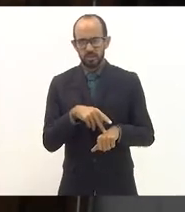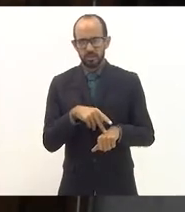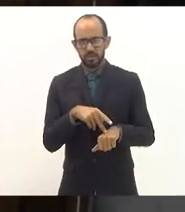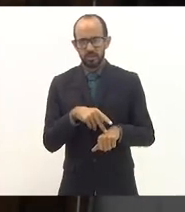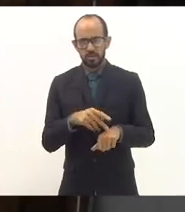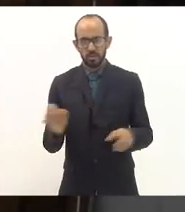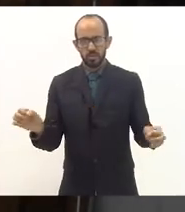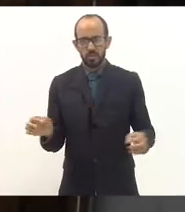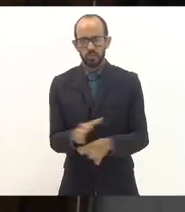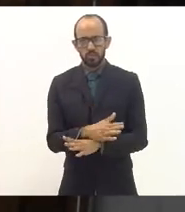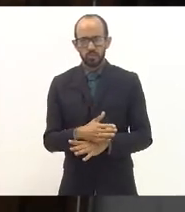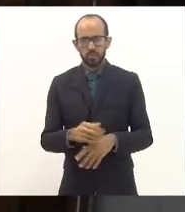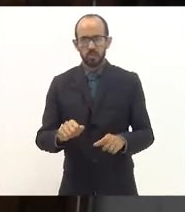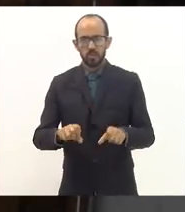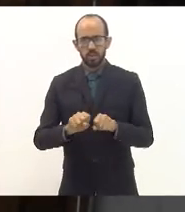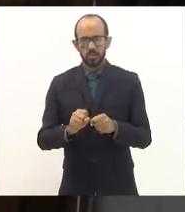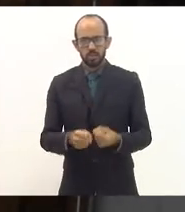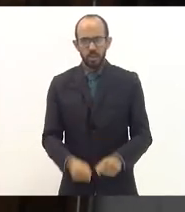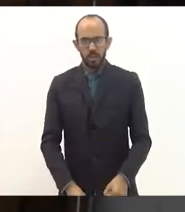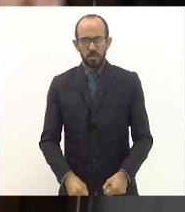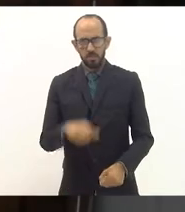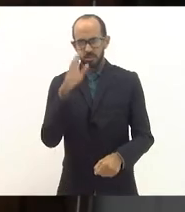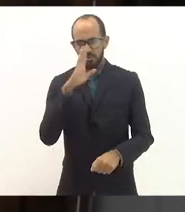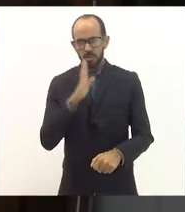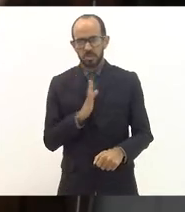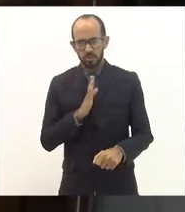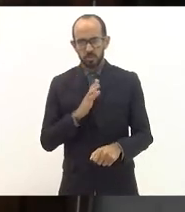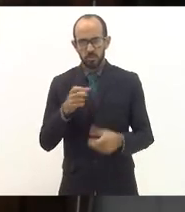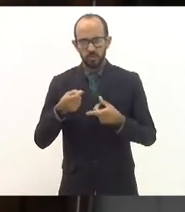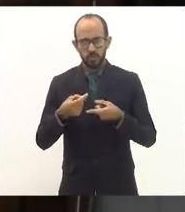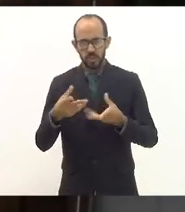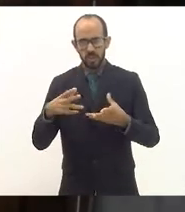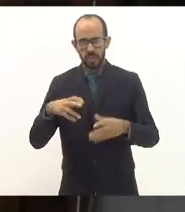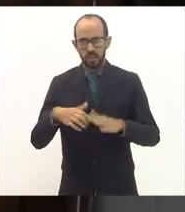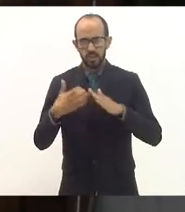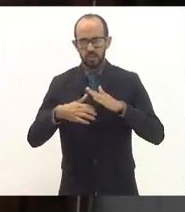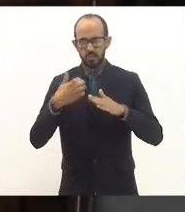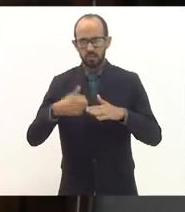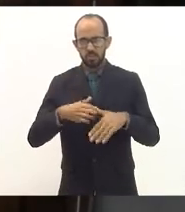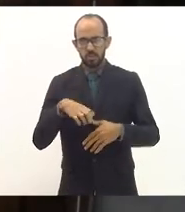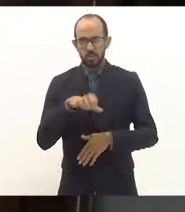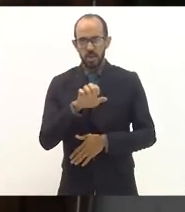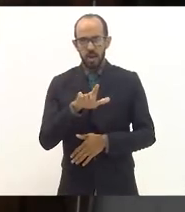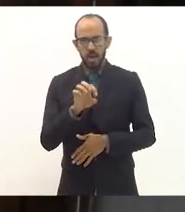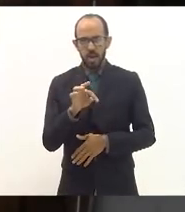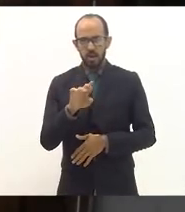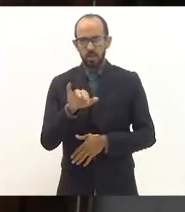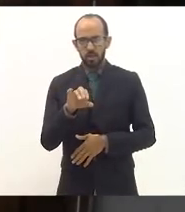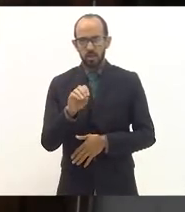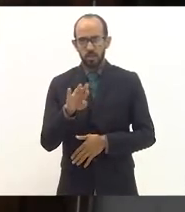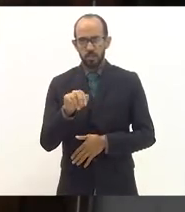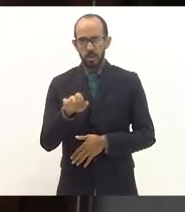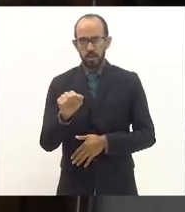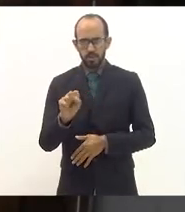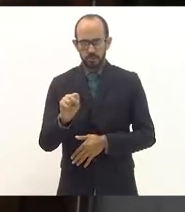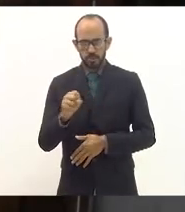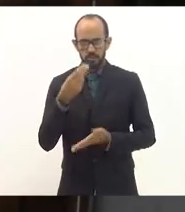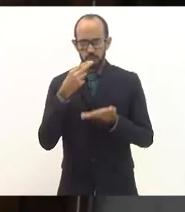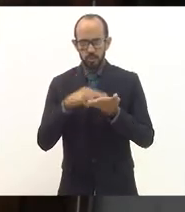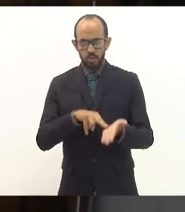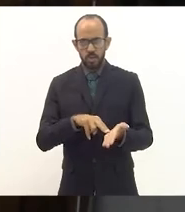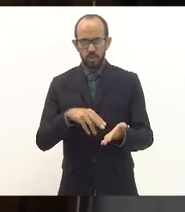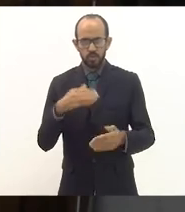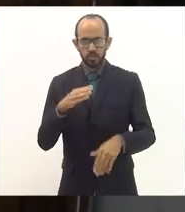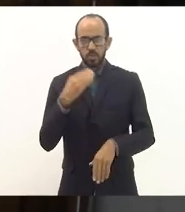do desmonte do Estado brasileiro, privatizar a Eletrobras, a Petrobras, os Correios e Telégrafos, o Banco